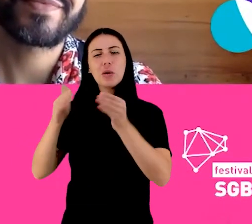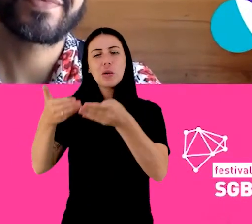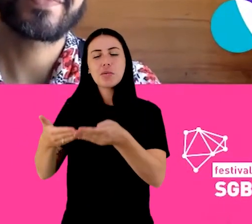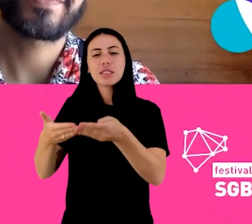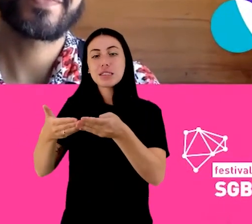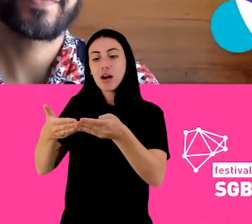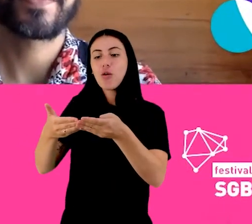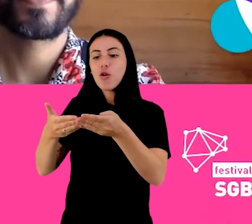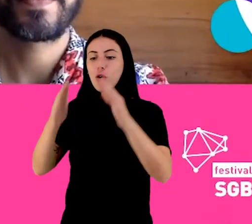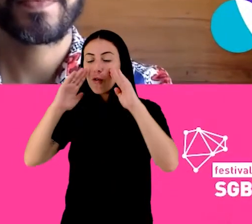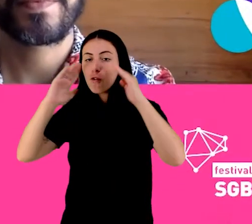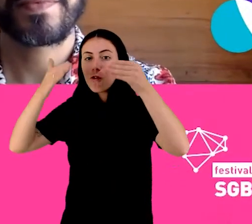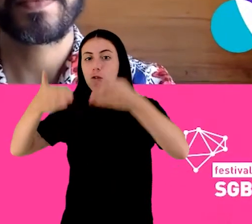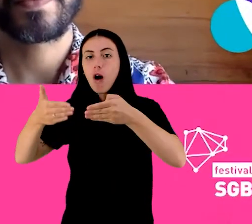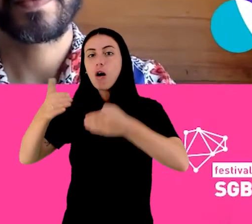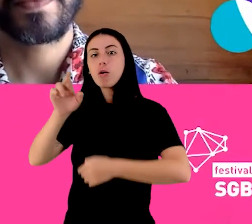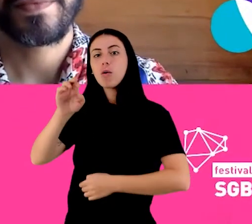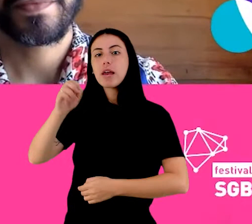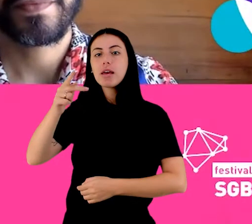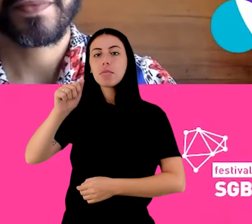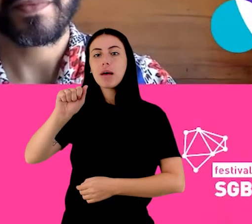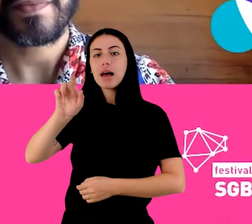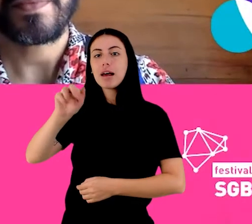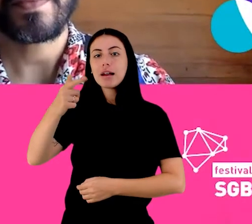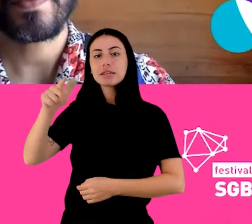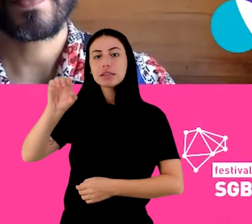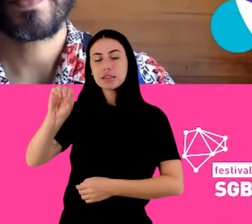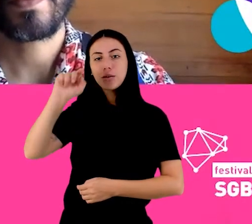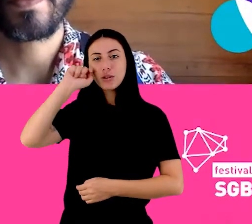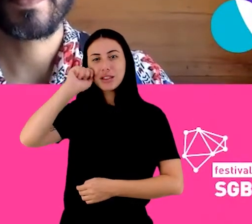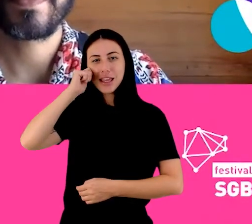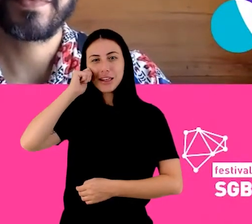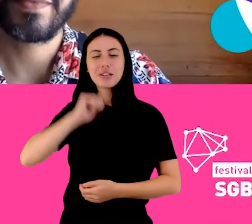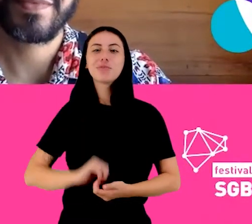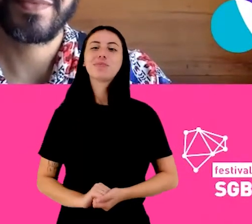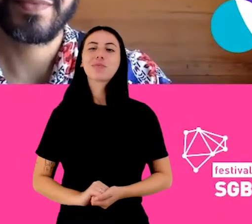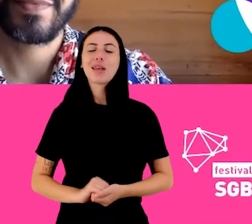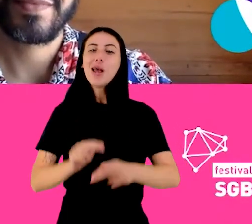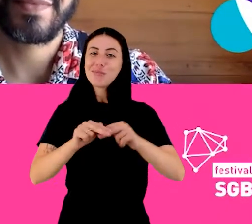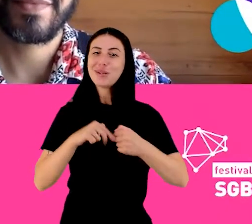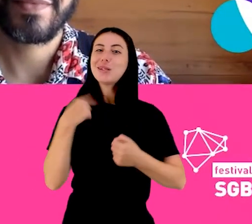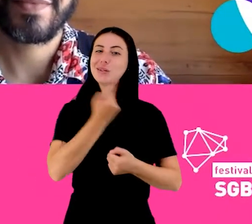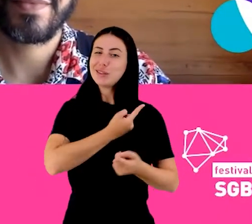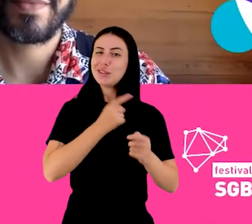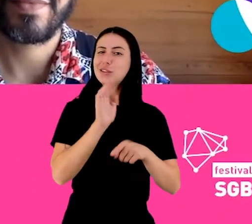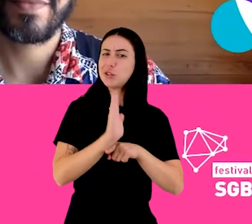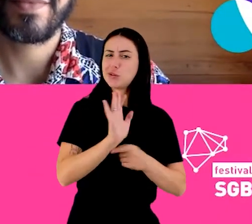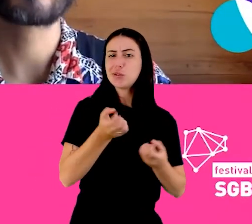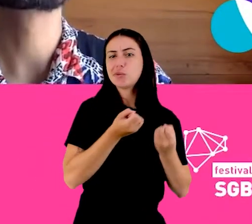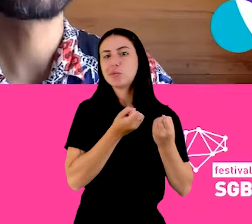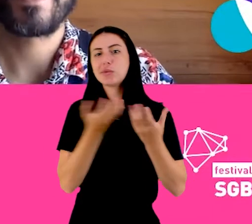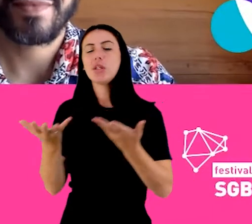foi uma boa sacada, assim, foi uma coisa do divino. A gente firmou uma parceria com a OAB,